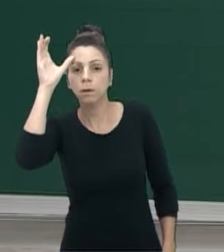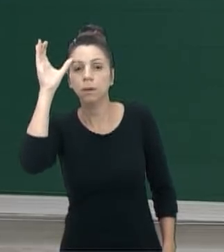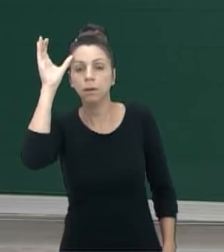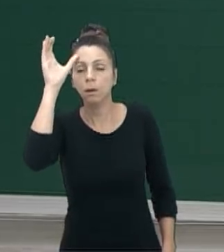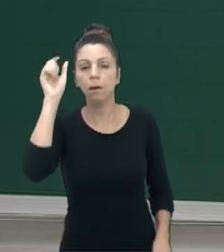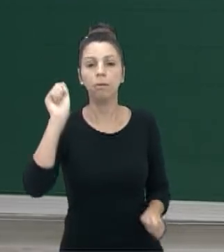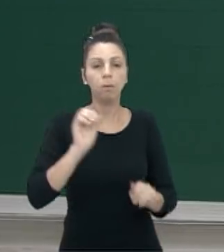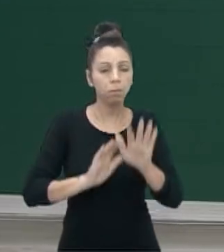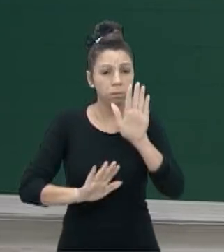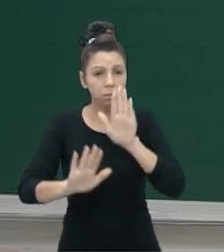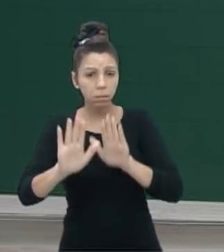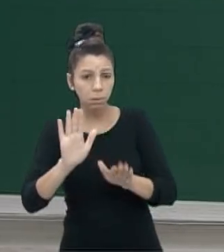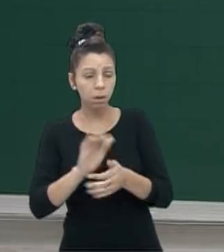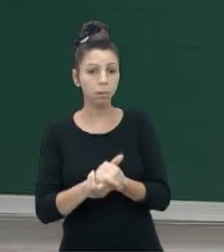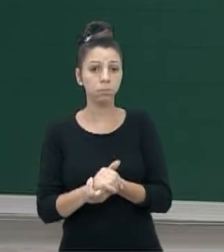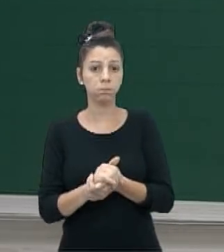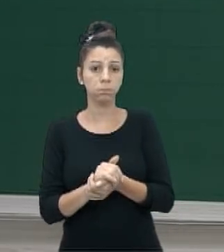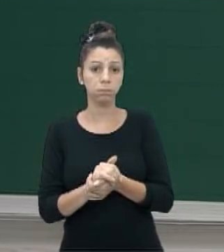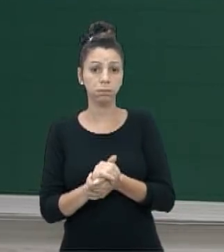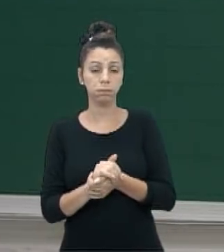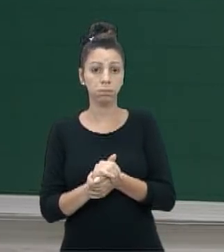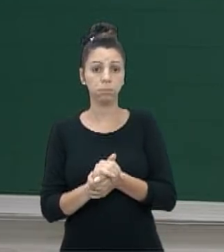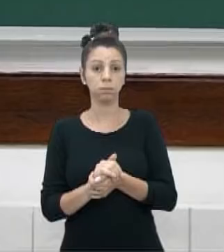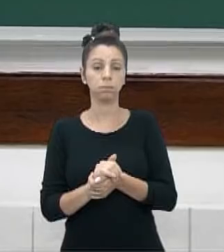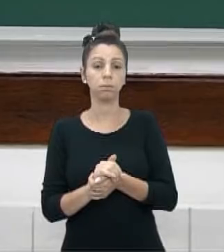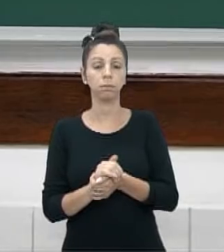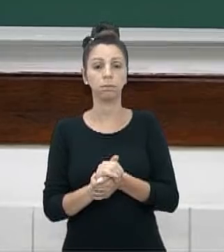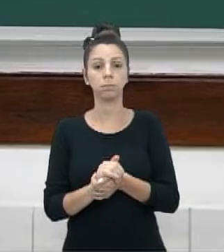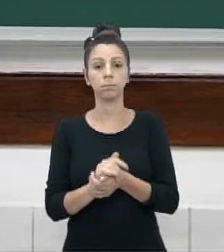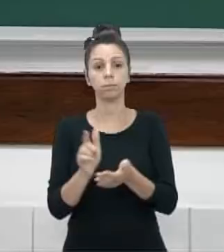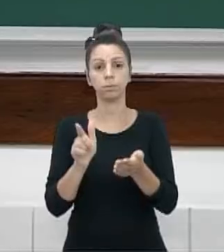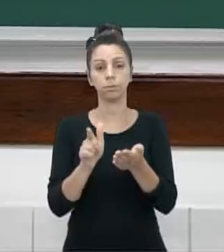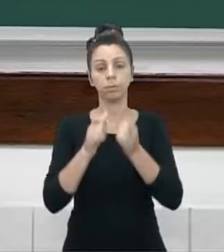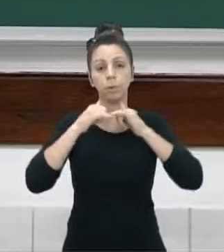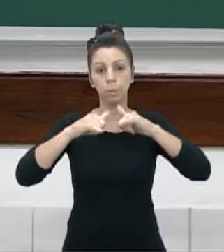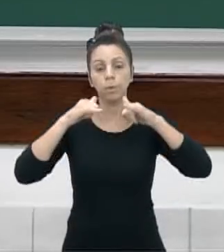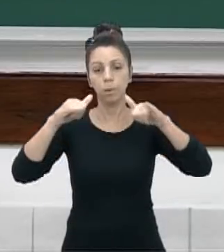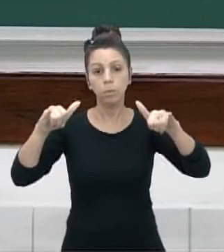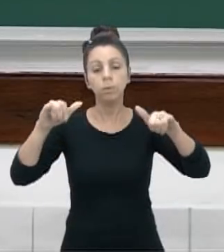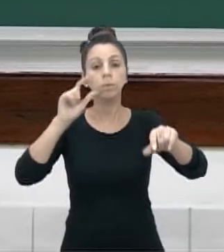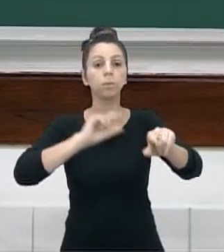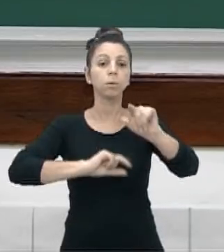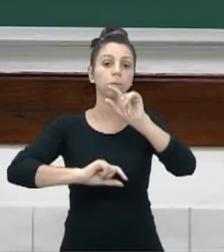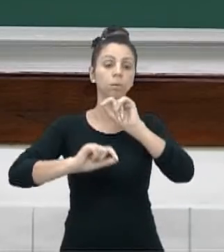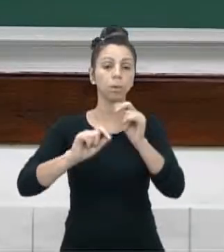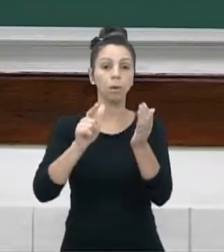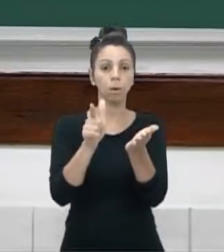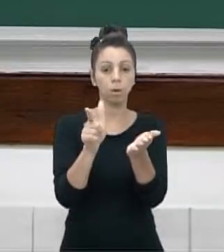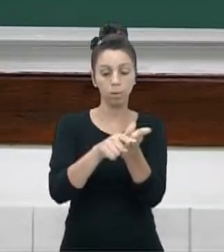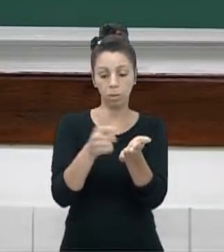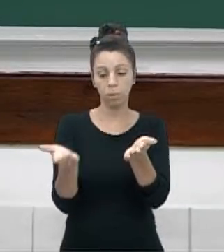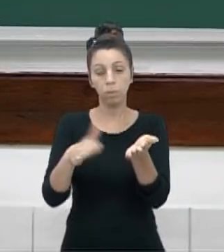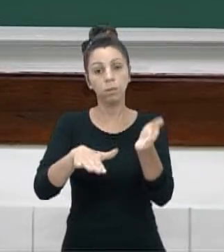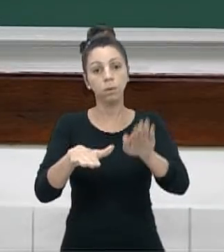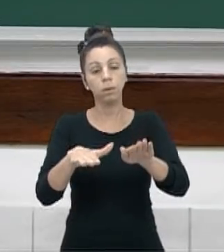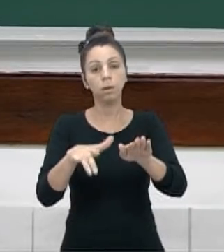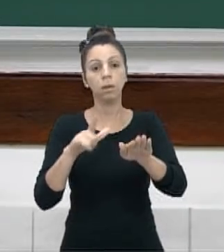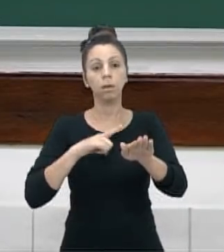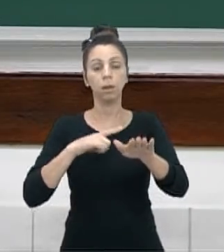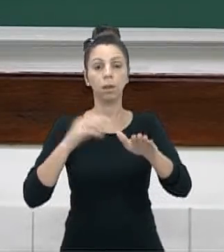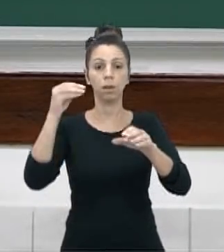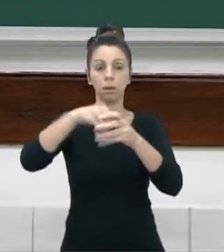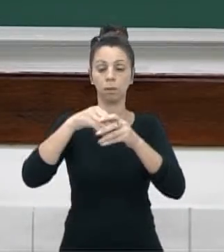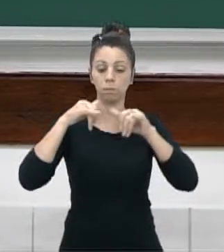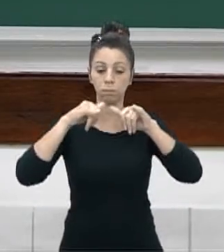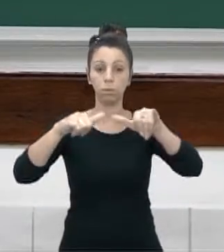mais de cautela, né? No máximo que os anúncios publicitários aí, no máximo que os folders que trazem aí anúncio